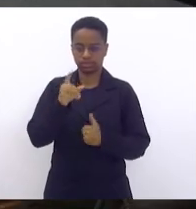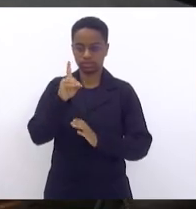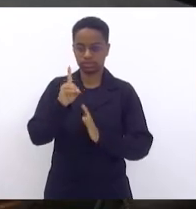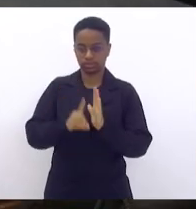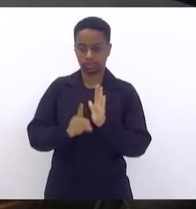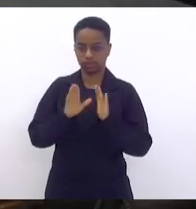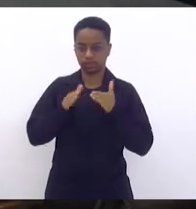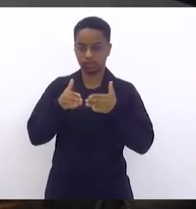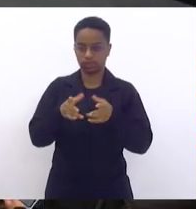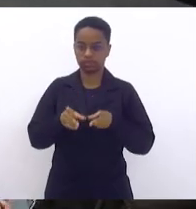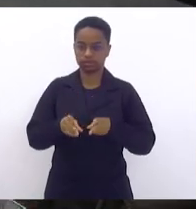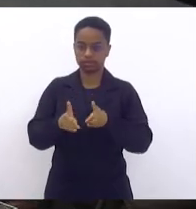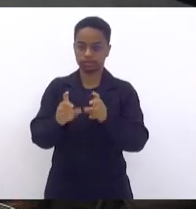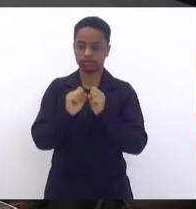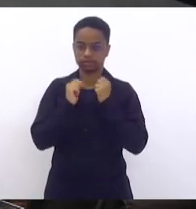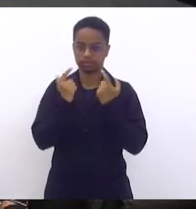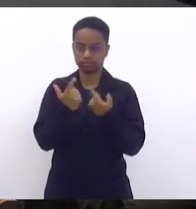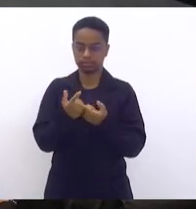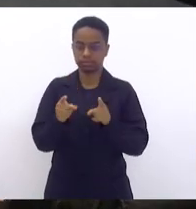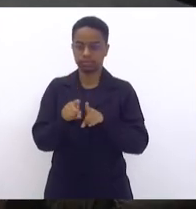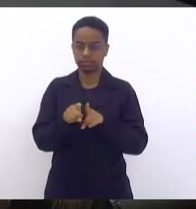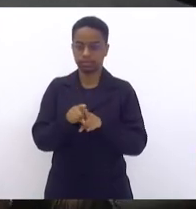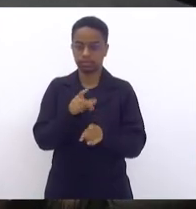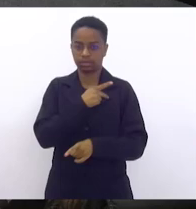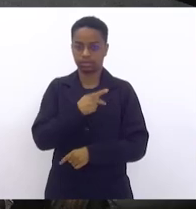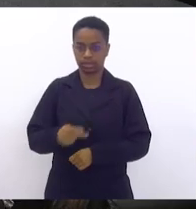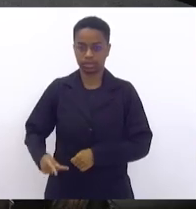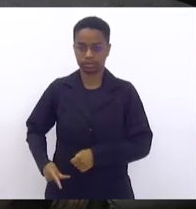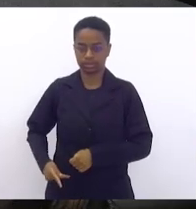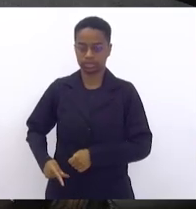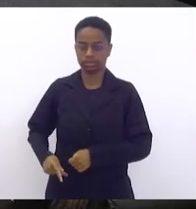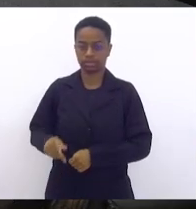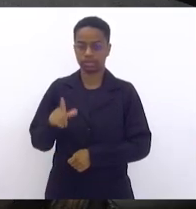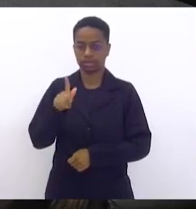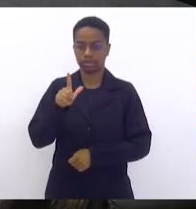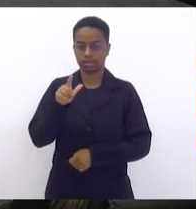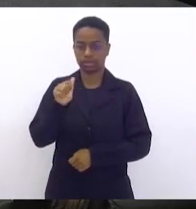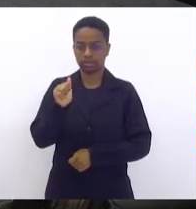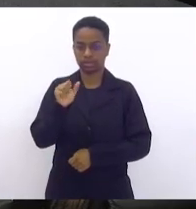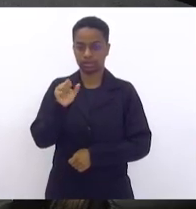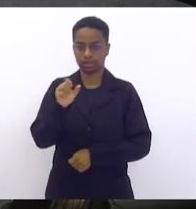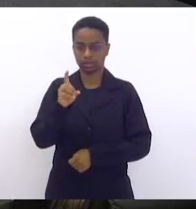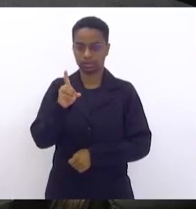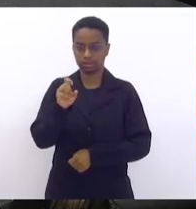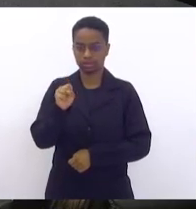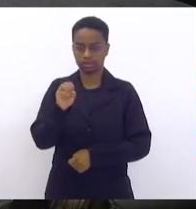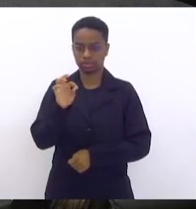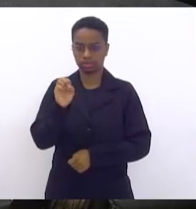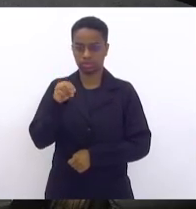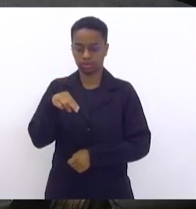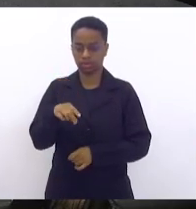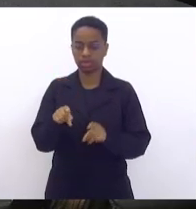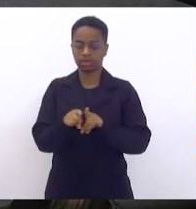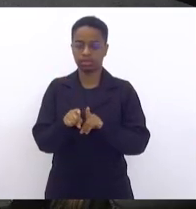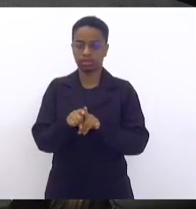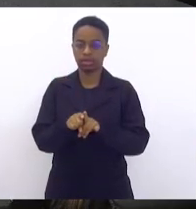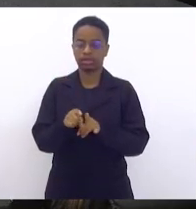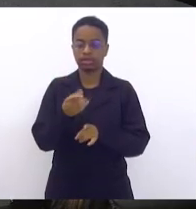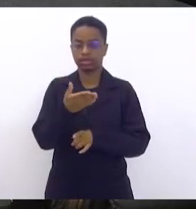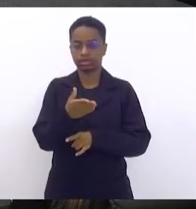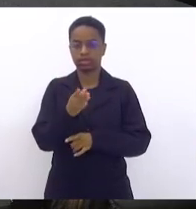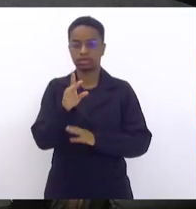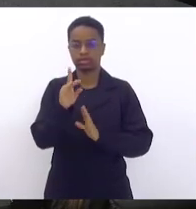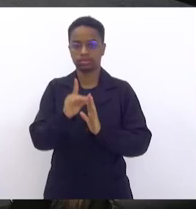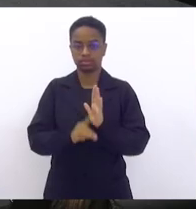senhor presidente do sindiparge Gladstone Santos Prezada diretora de Economia circular da